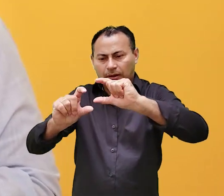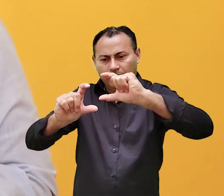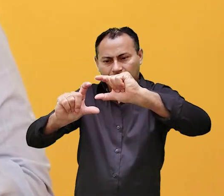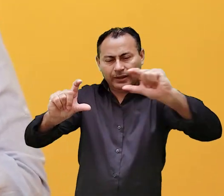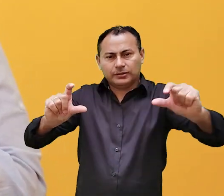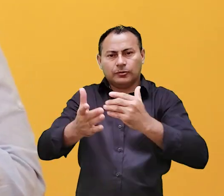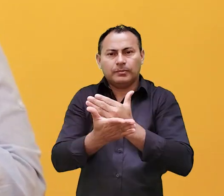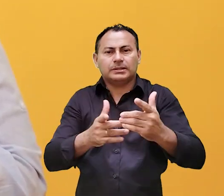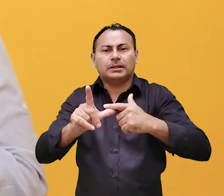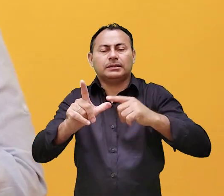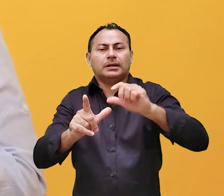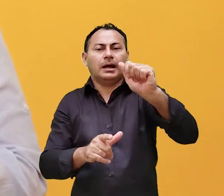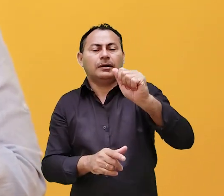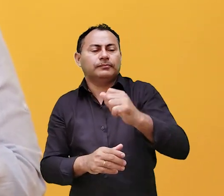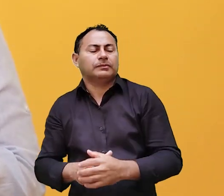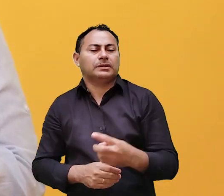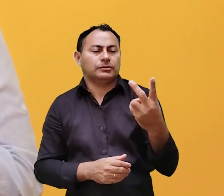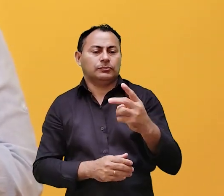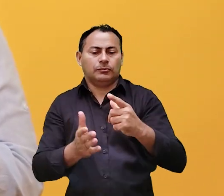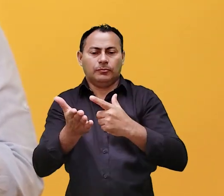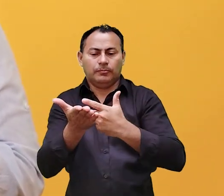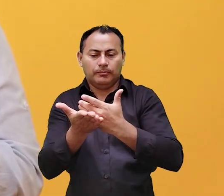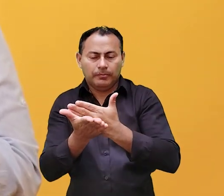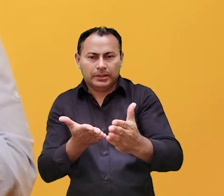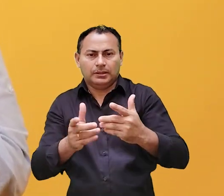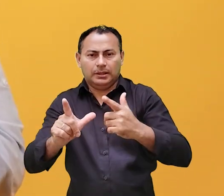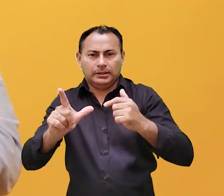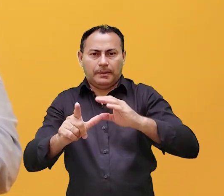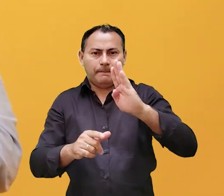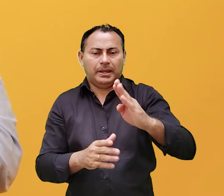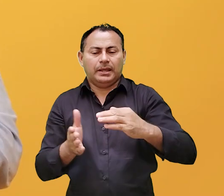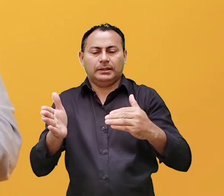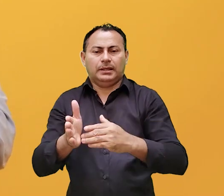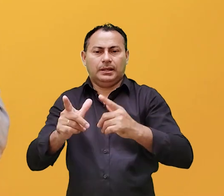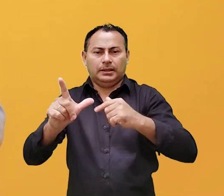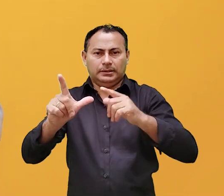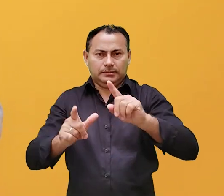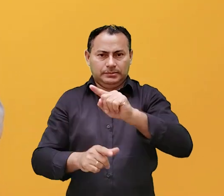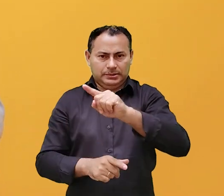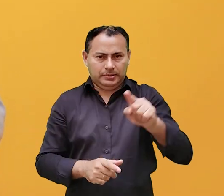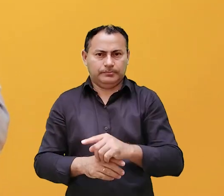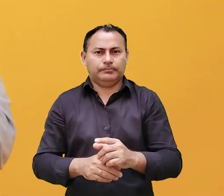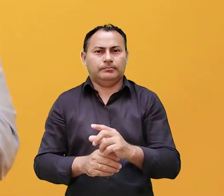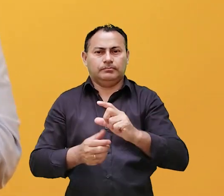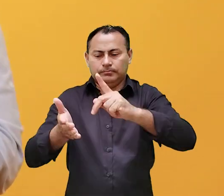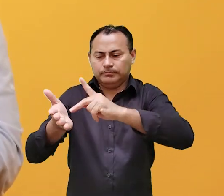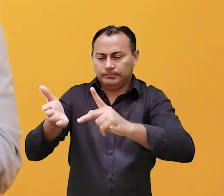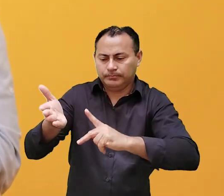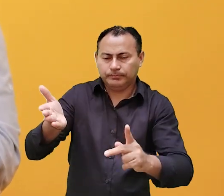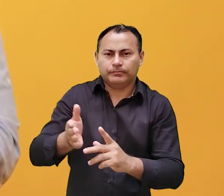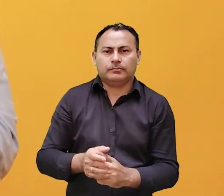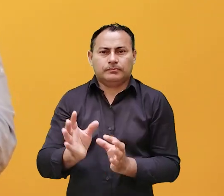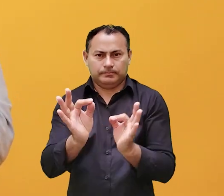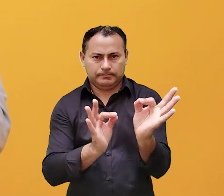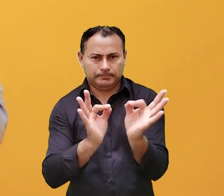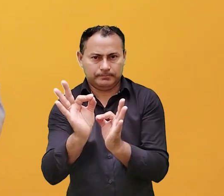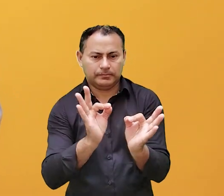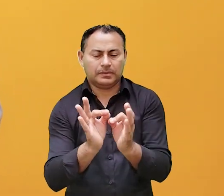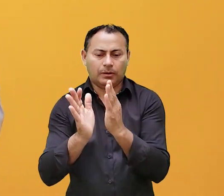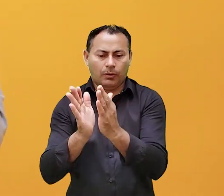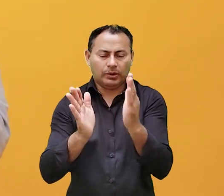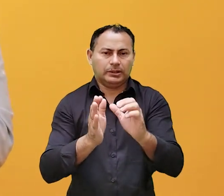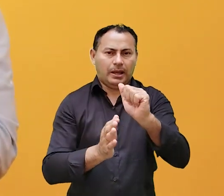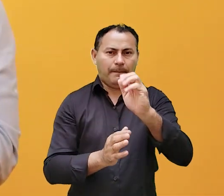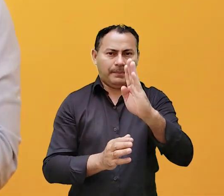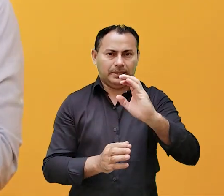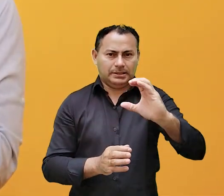por exemplo, com a letra A, o segundo com a letra B, até a letra Z. Cada um desses poemas, então, é organizado